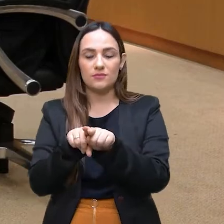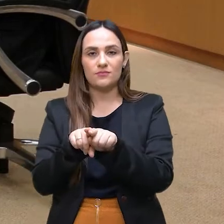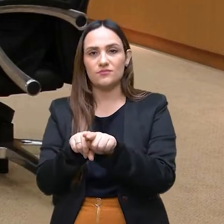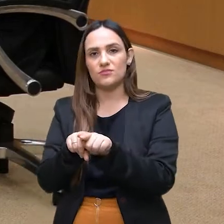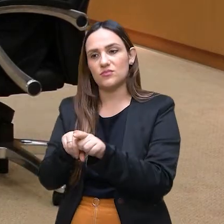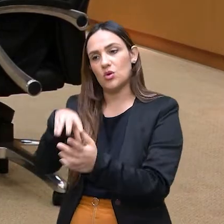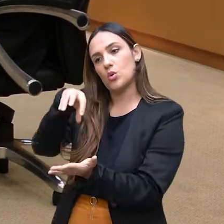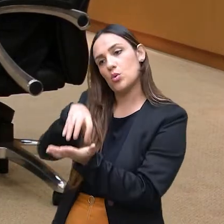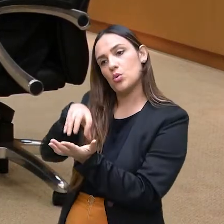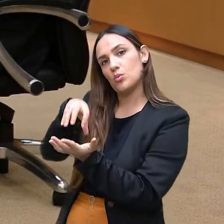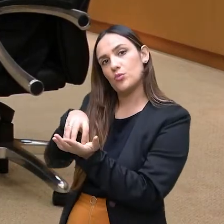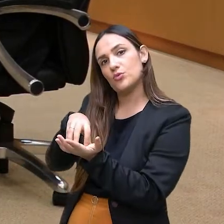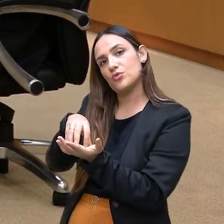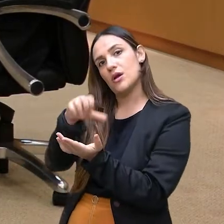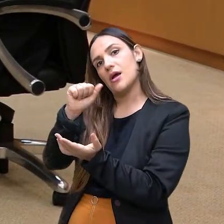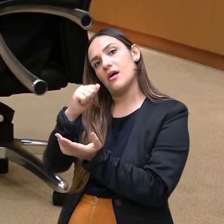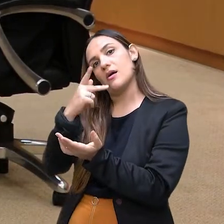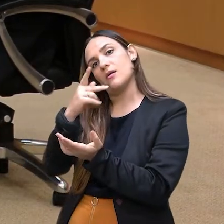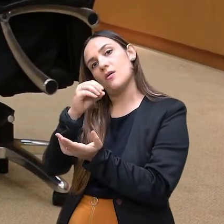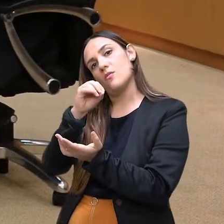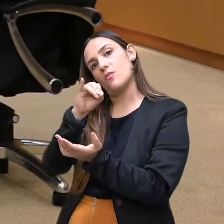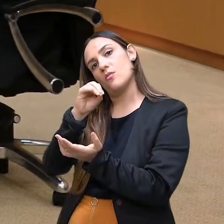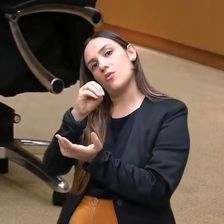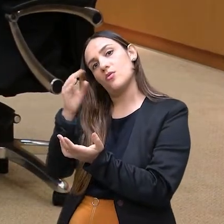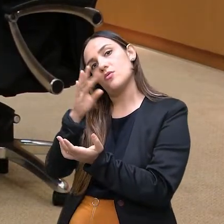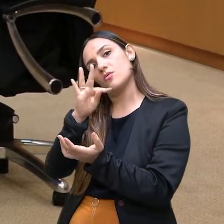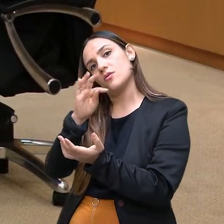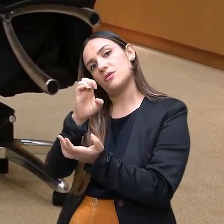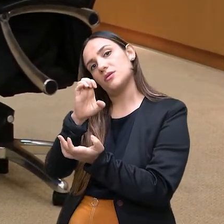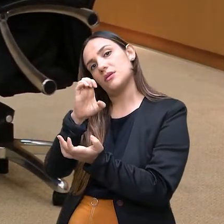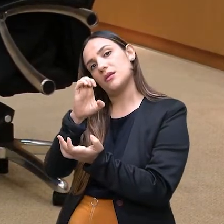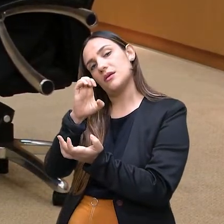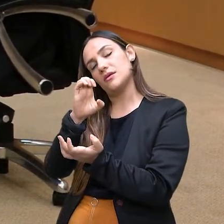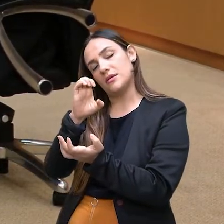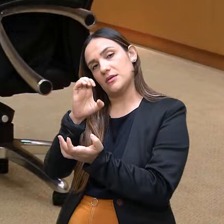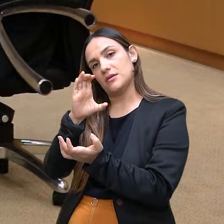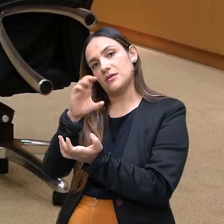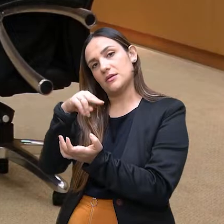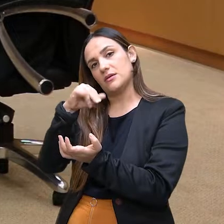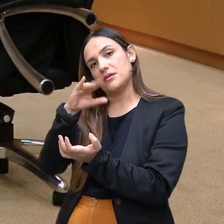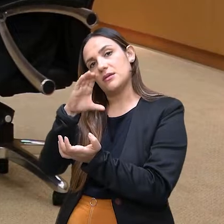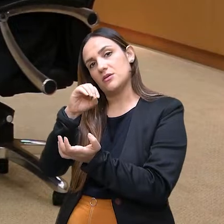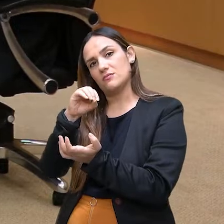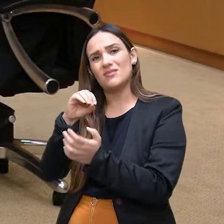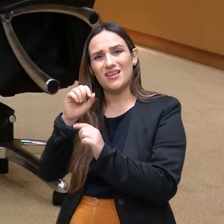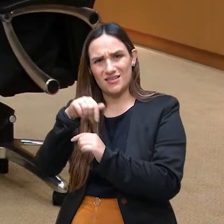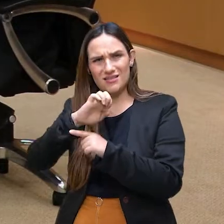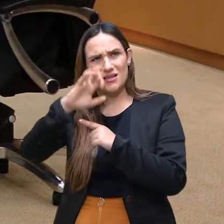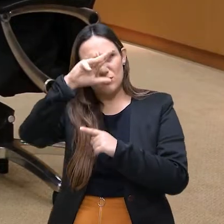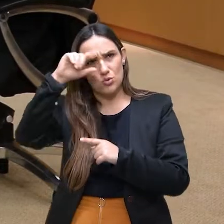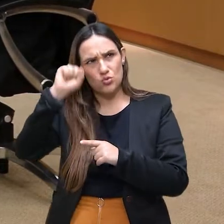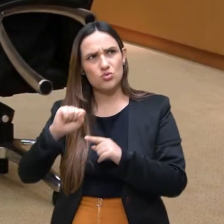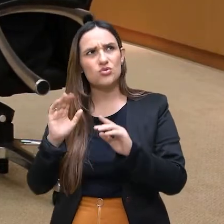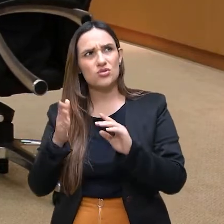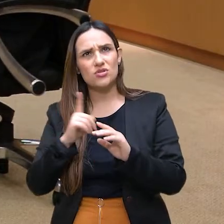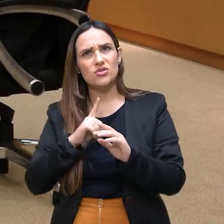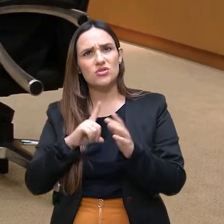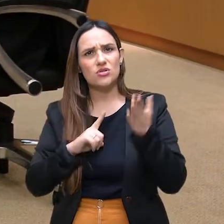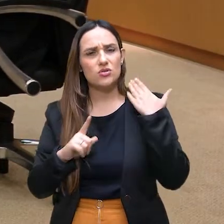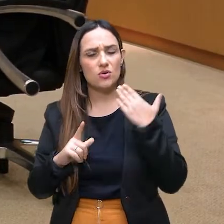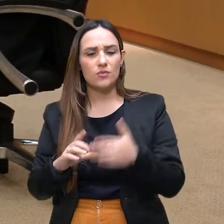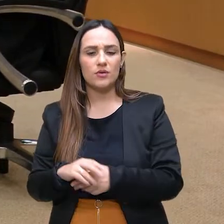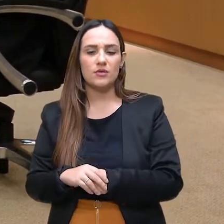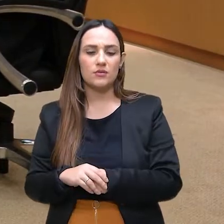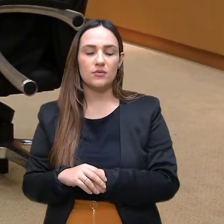núcleos de apoio técnico. Mato Grosso do Sul já tinha um grupo que era a